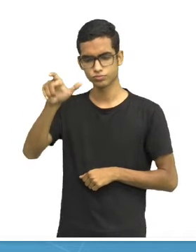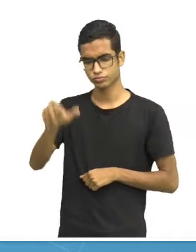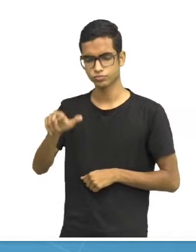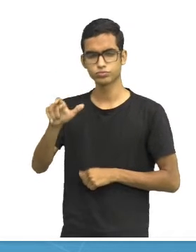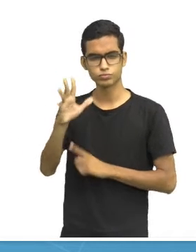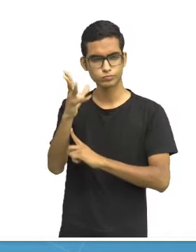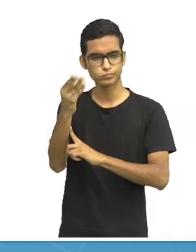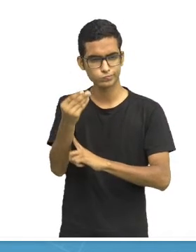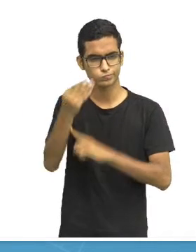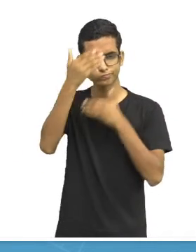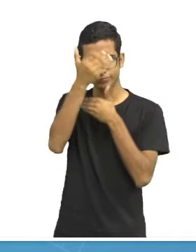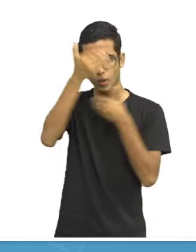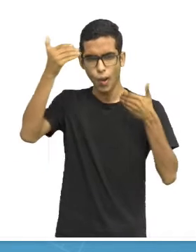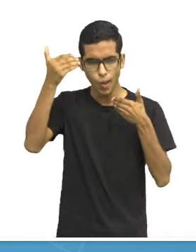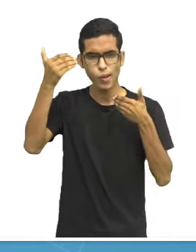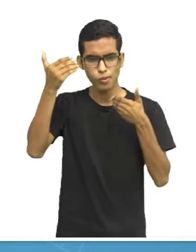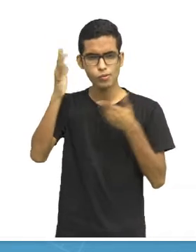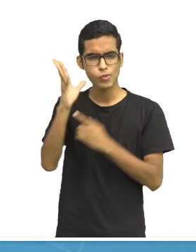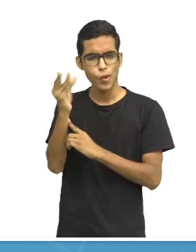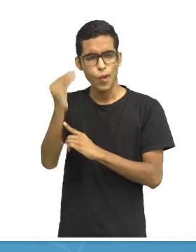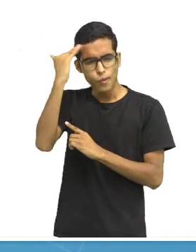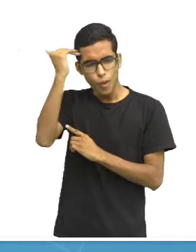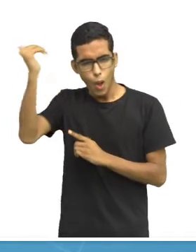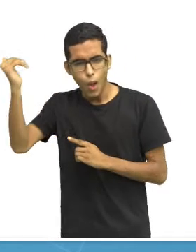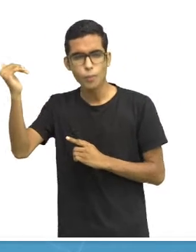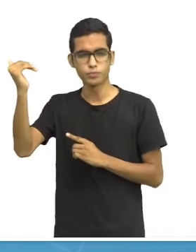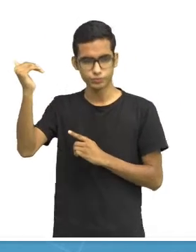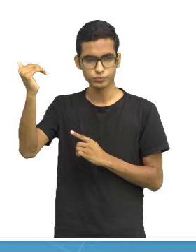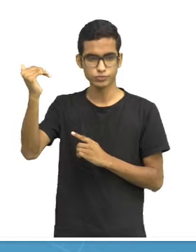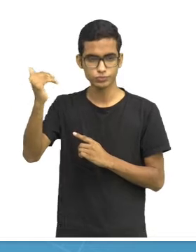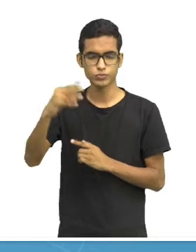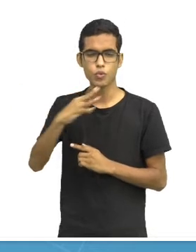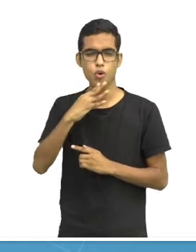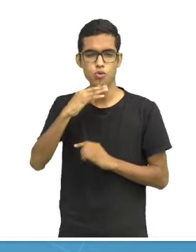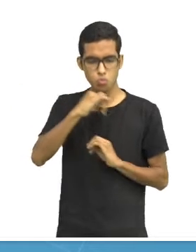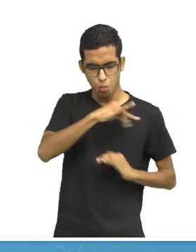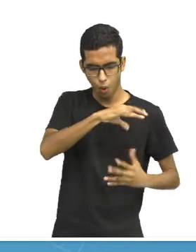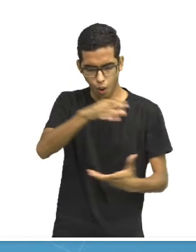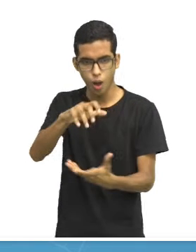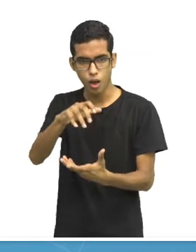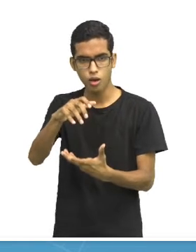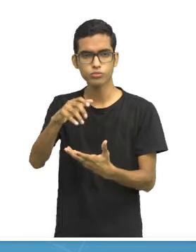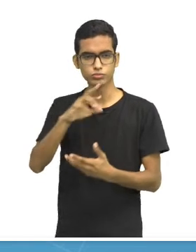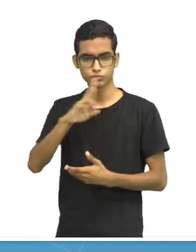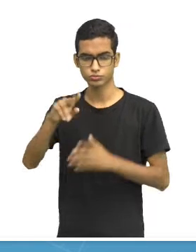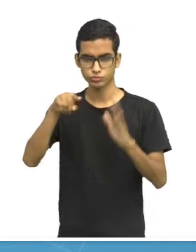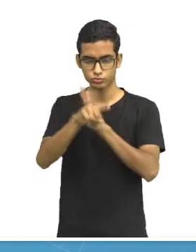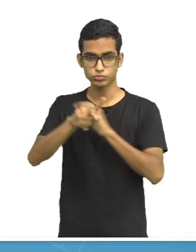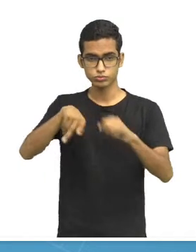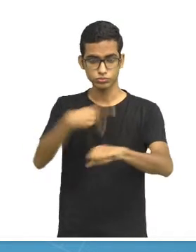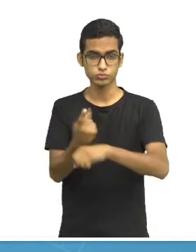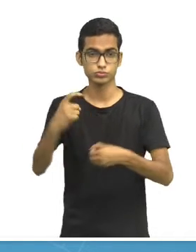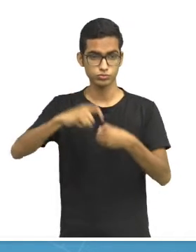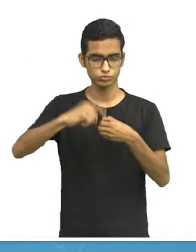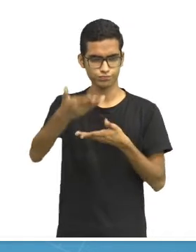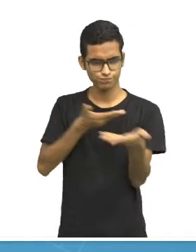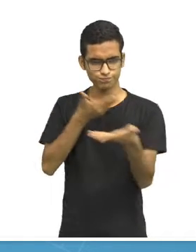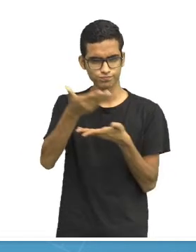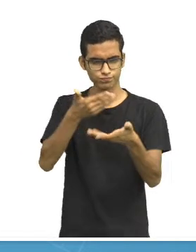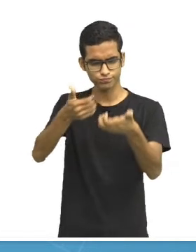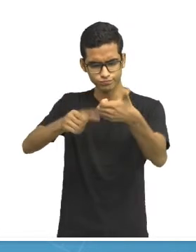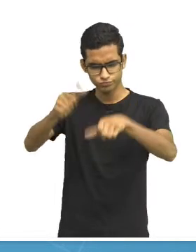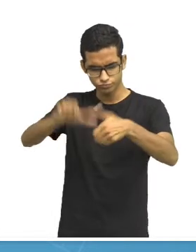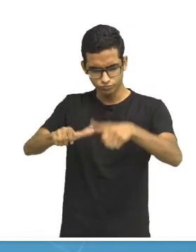ficou mais conhecido mundialmente. Responda a questão e daqui a pouco nós voltamos para analisar cada